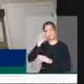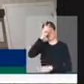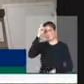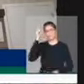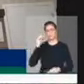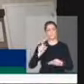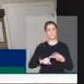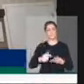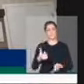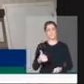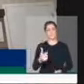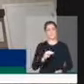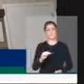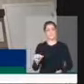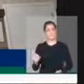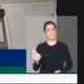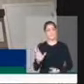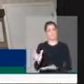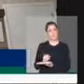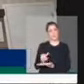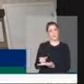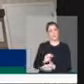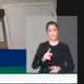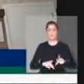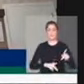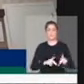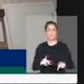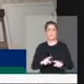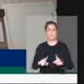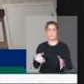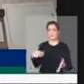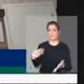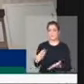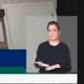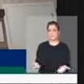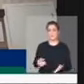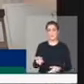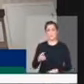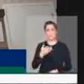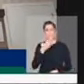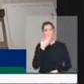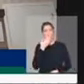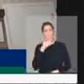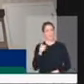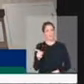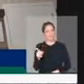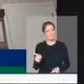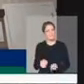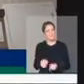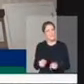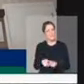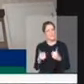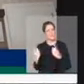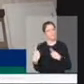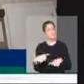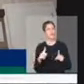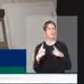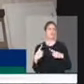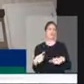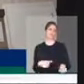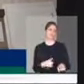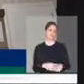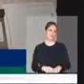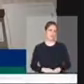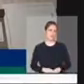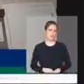essenciais e tudo mais e o governo até agora silencia ainda vem com essa provocação que